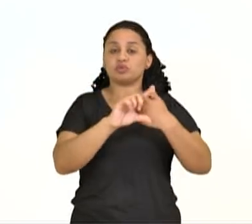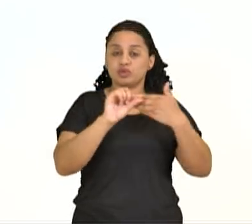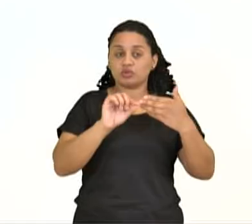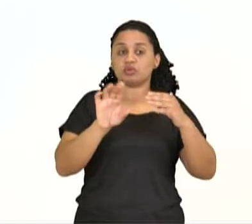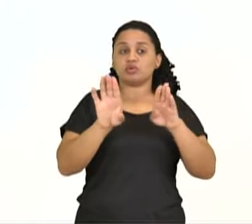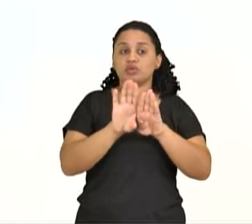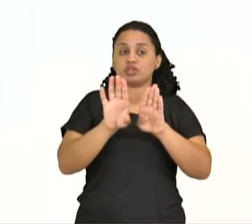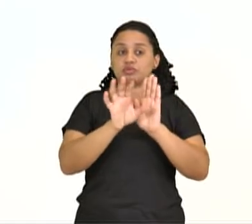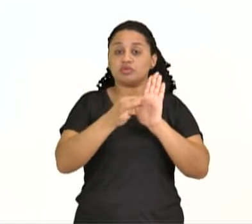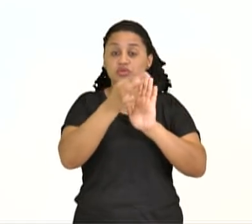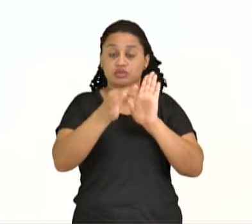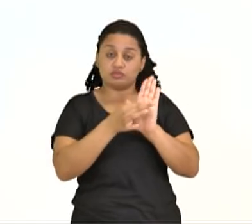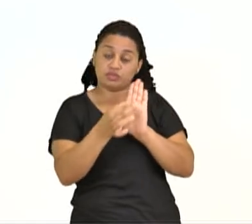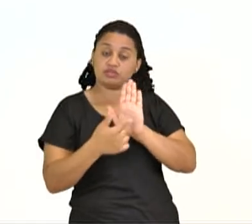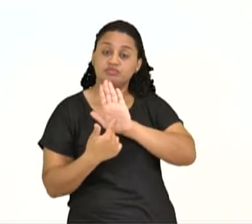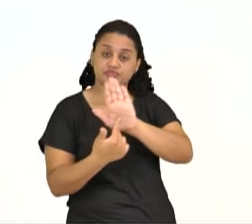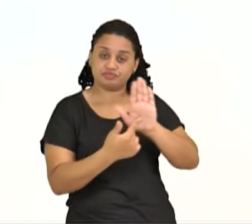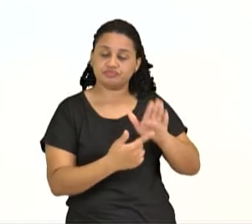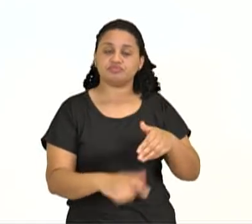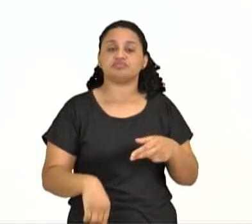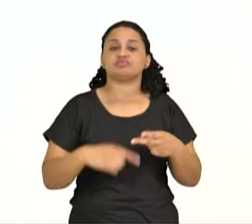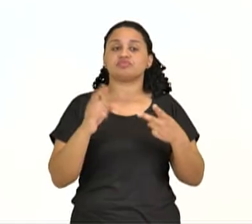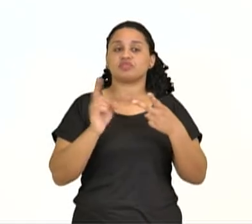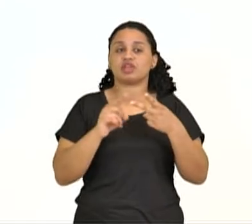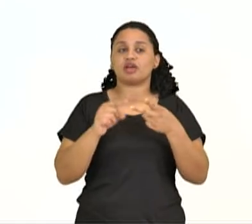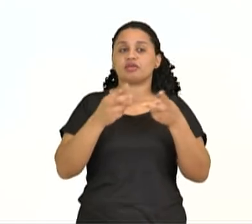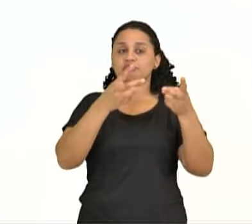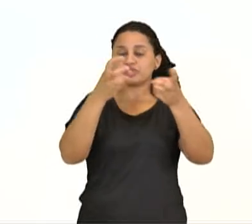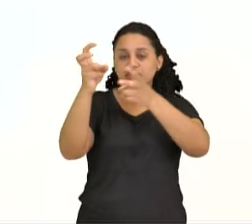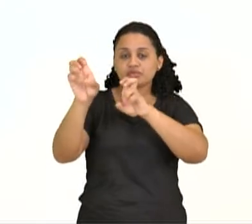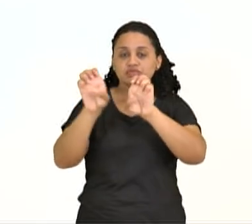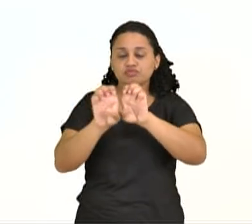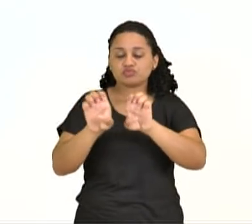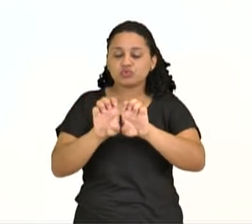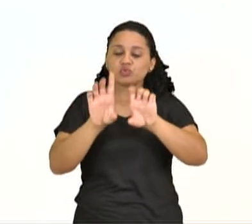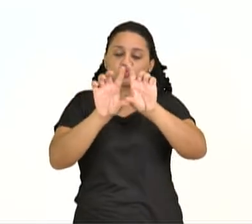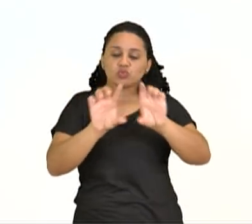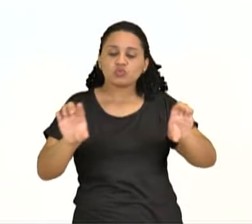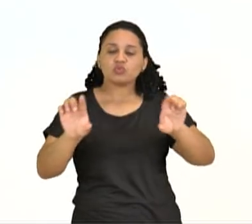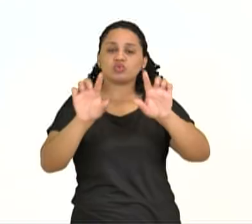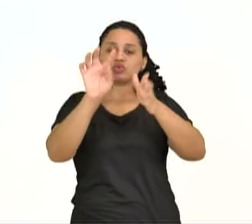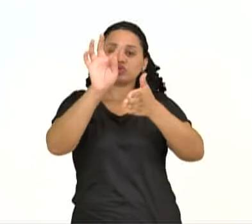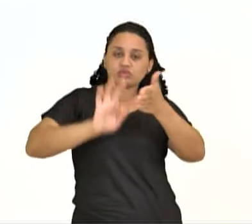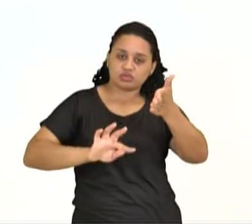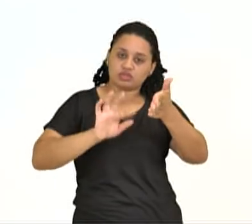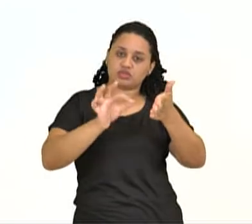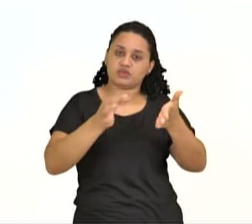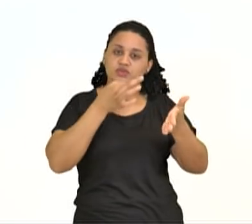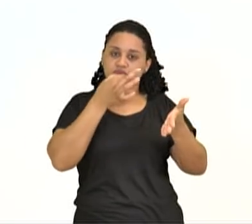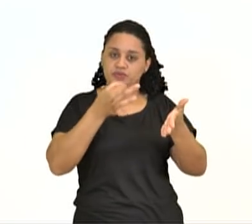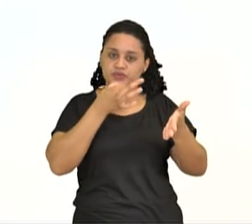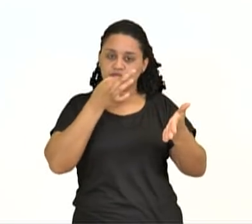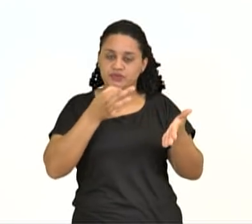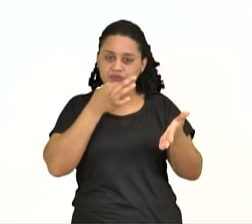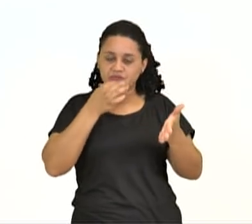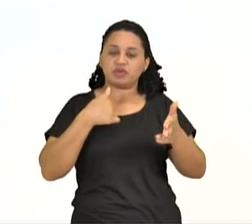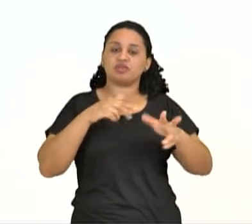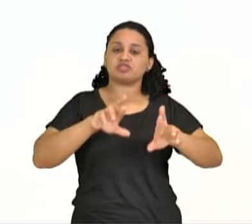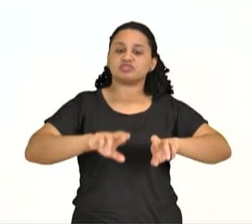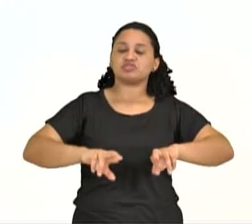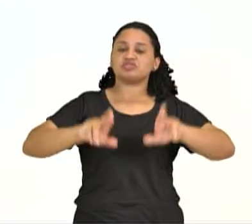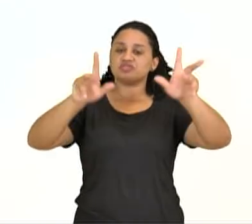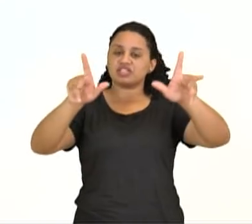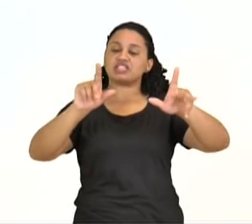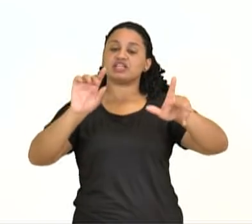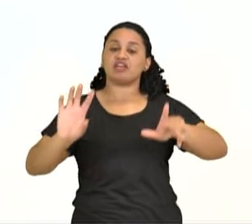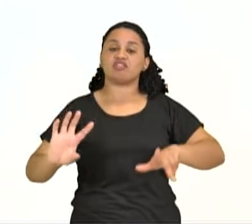apresentados. Reconhecer a estrutura e os elementos de um texto de opinião. Distinguir fato